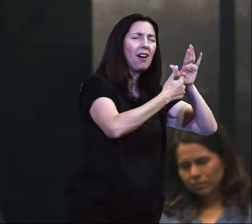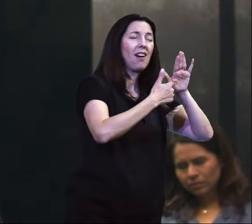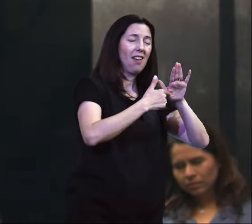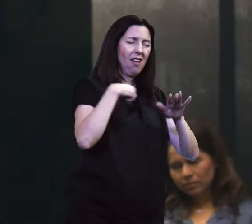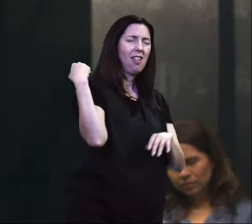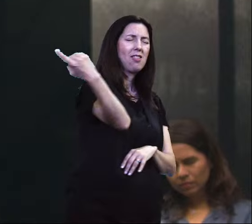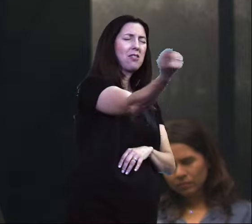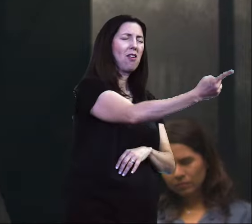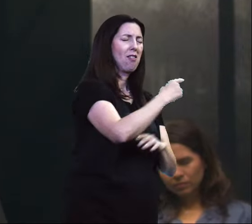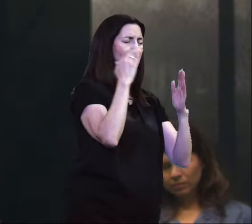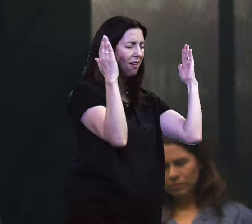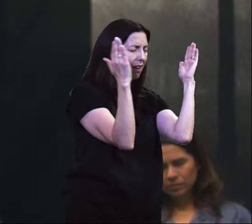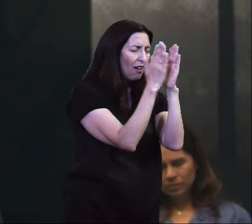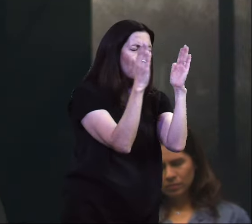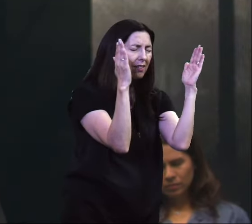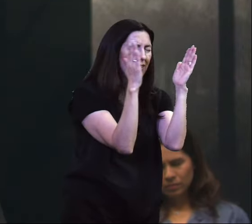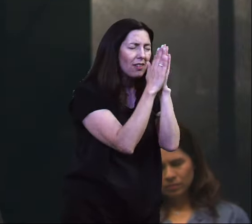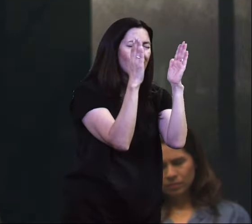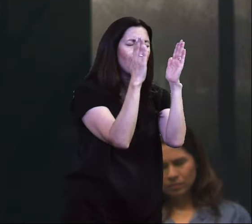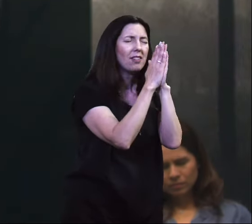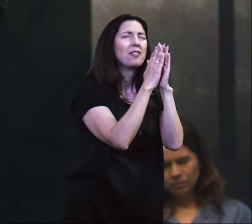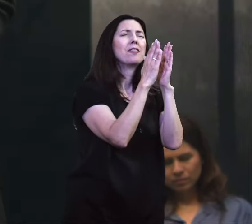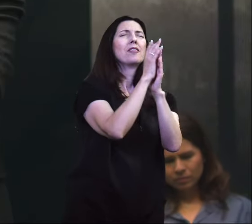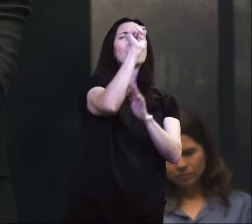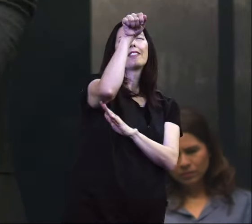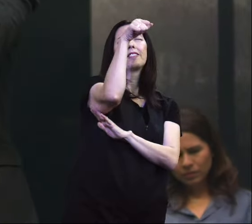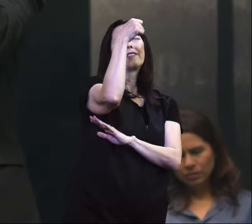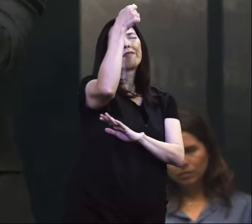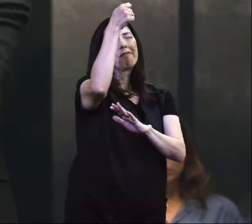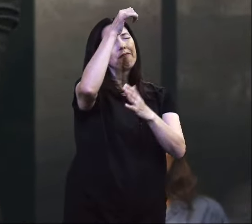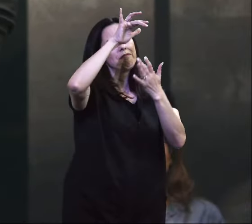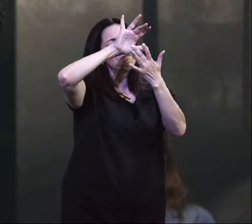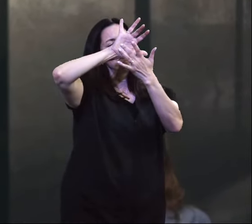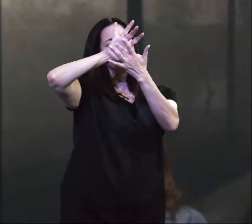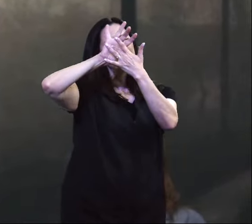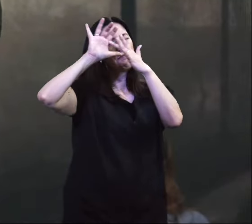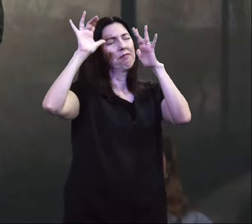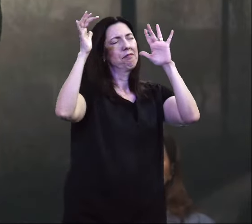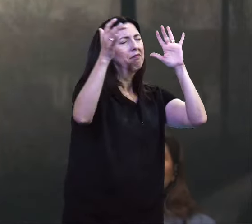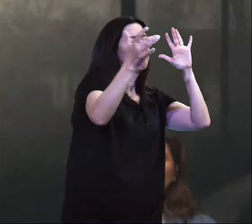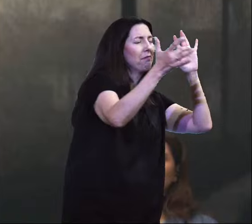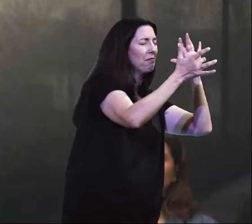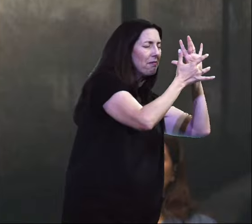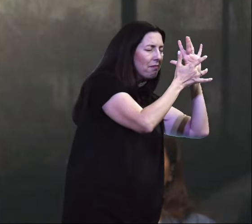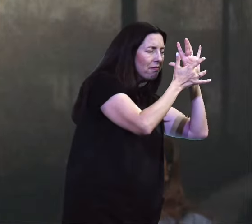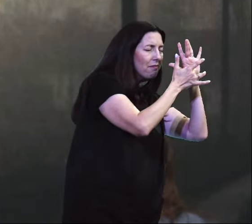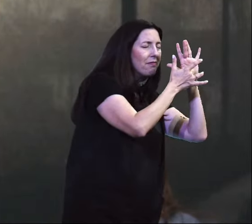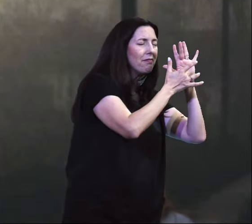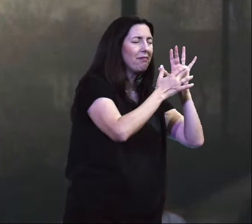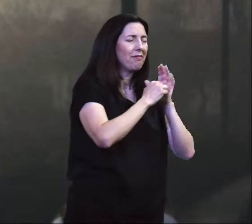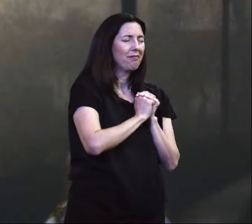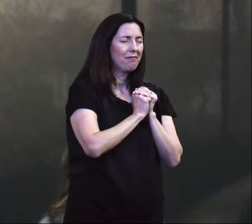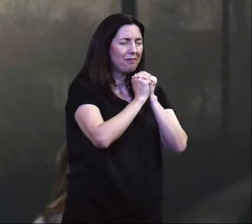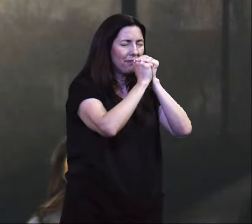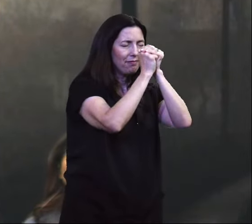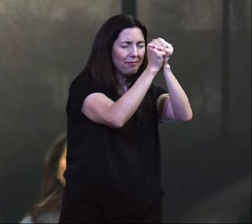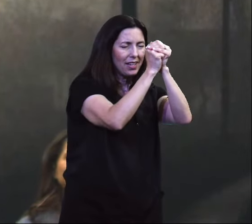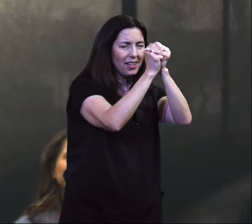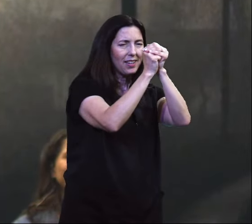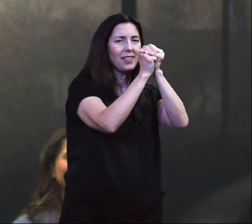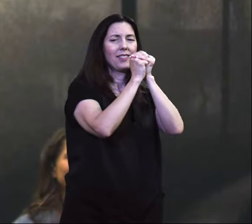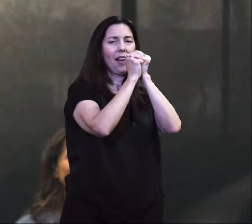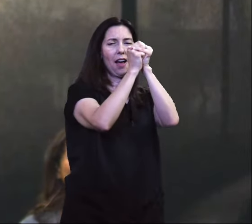Essa é a nossa oração, em nome de Jesus.